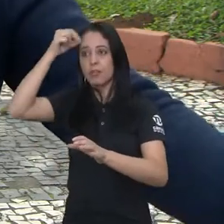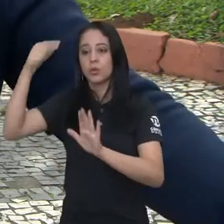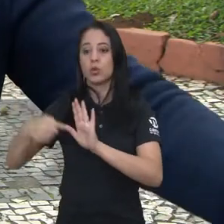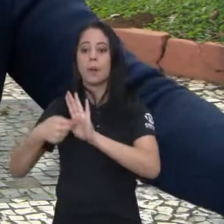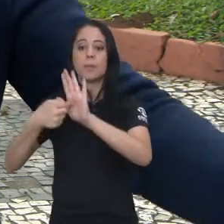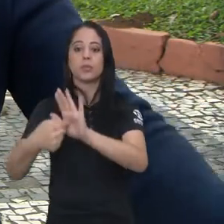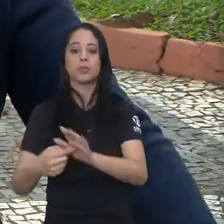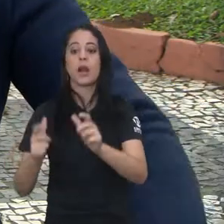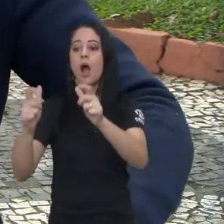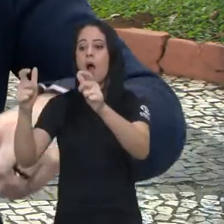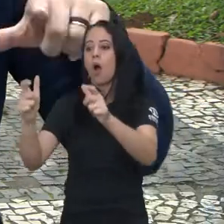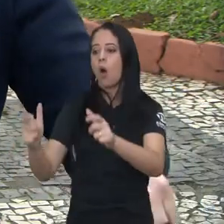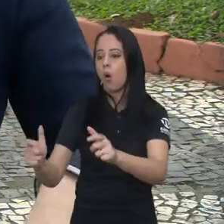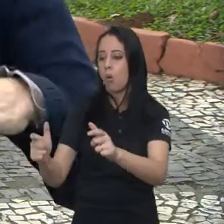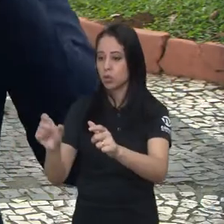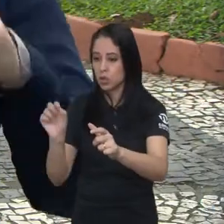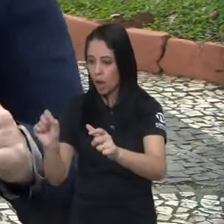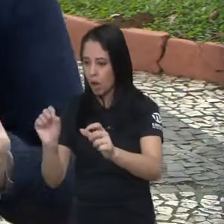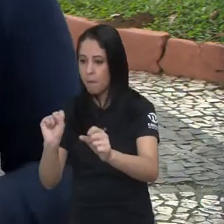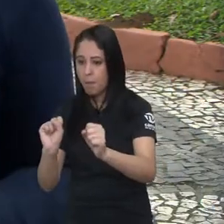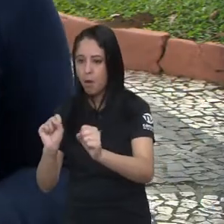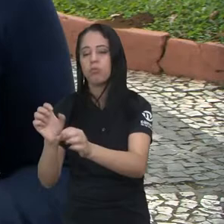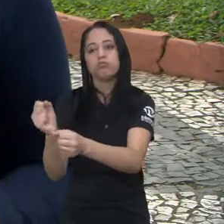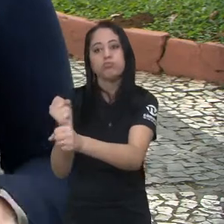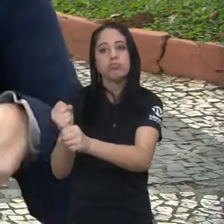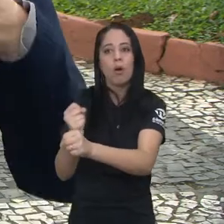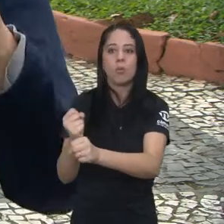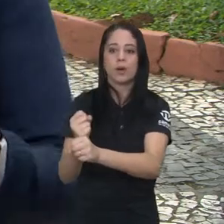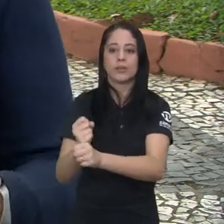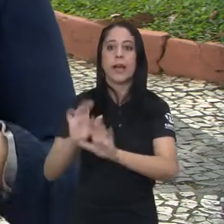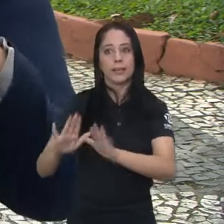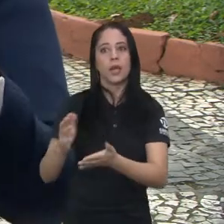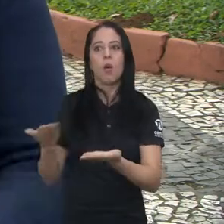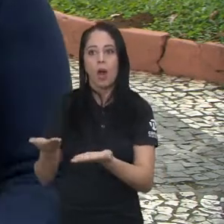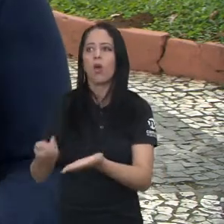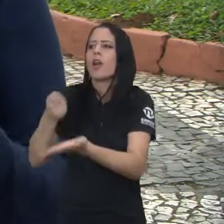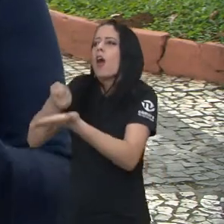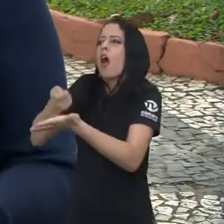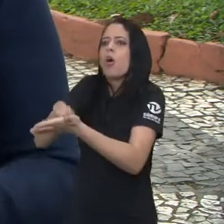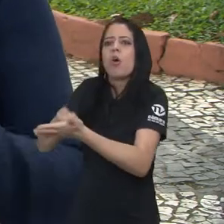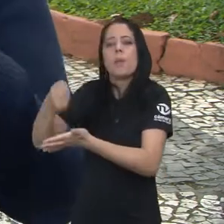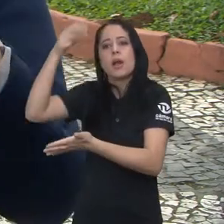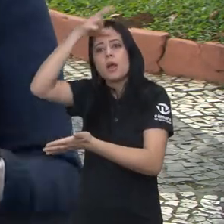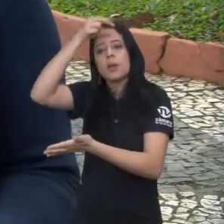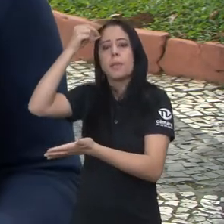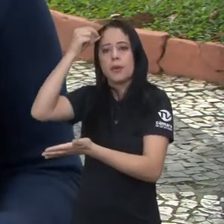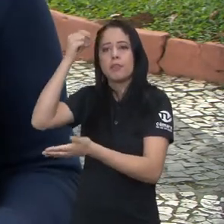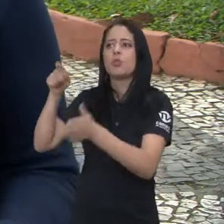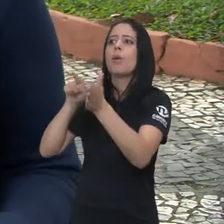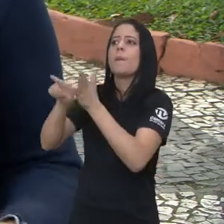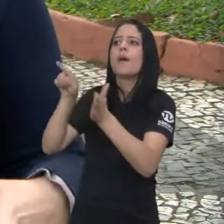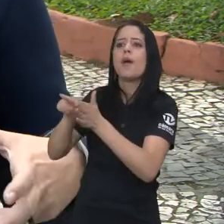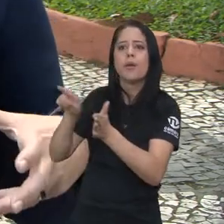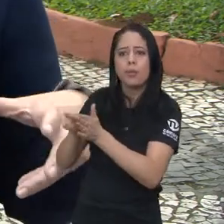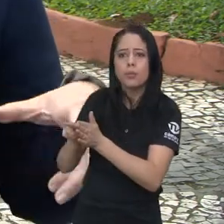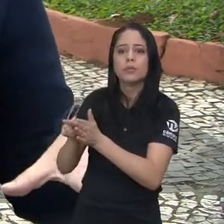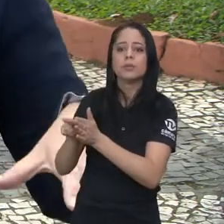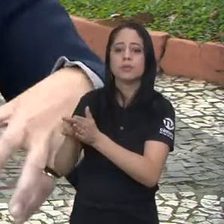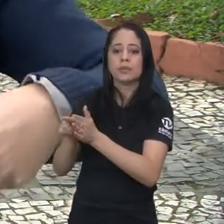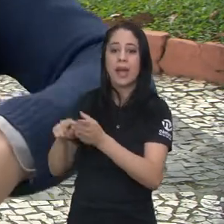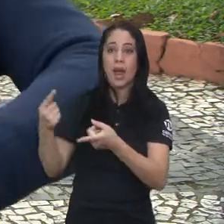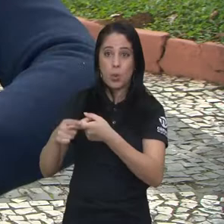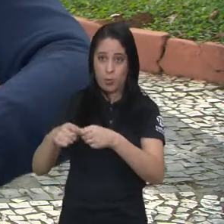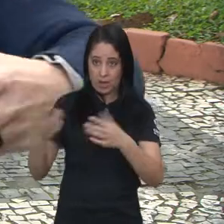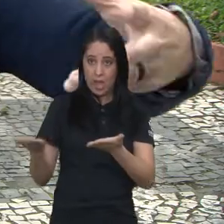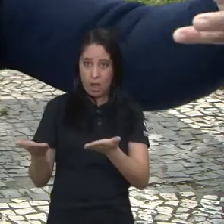prefeitura você de espaço aqui na praça para poder construir aqui ficou parado então nós estamos continuando a cobrar vamos continuar com a a a